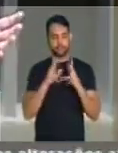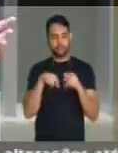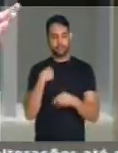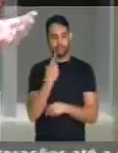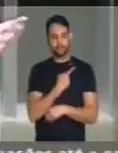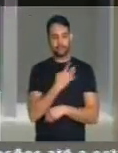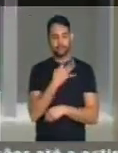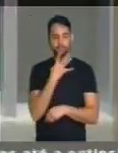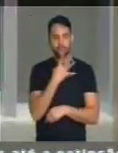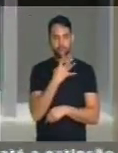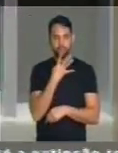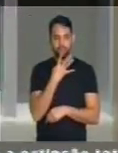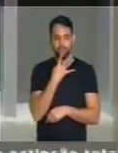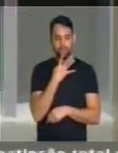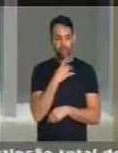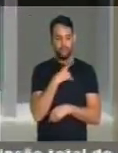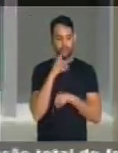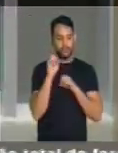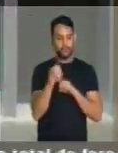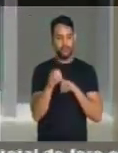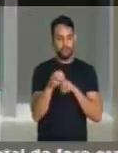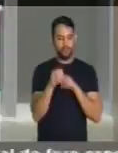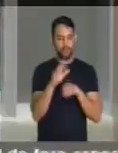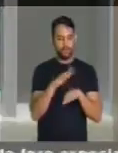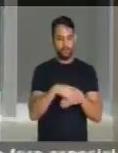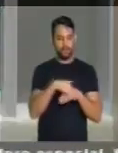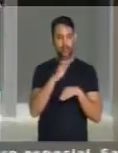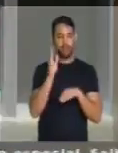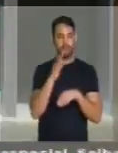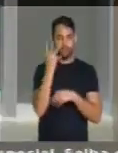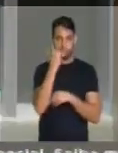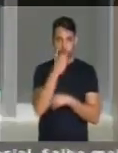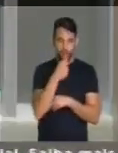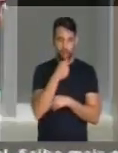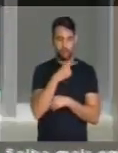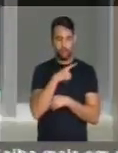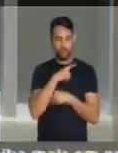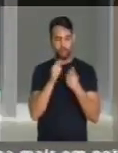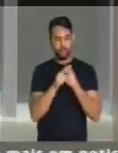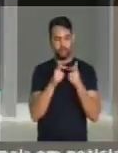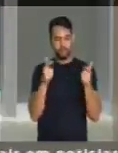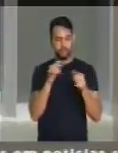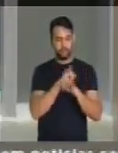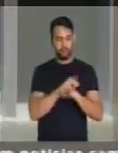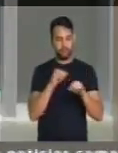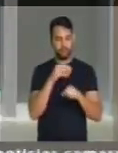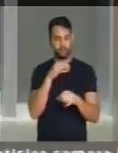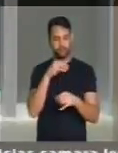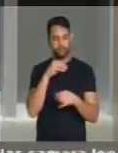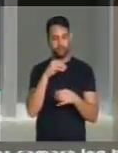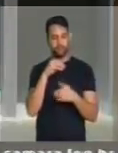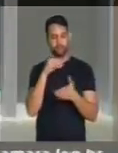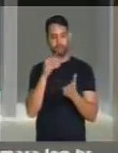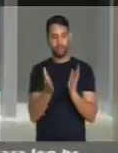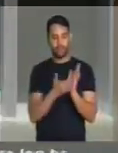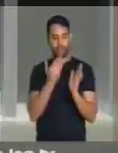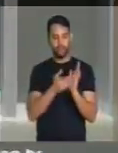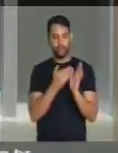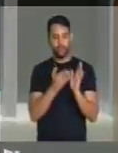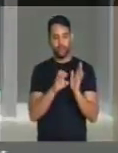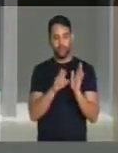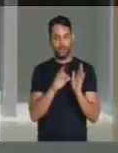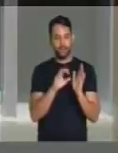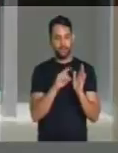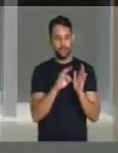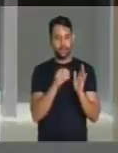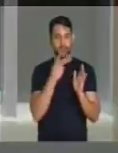nós conhecemos um dos ensinamentos mais bonitos e mencionados, contidos no livro do